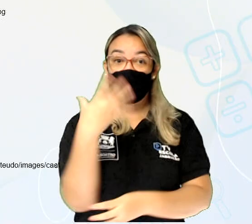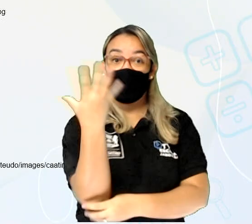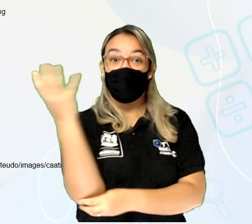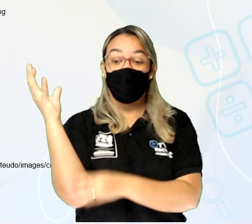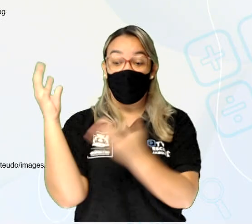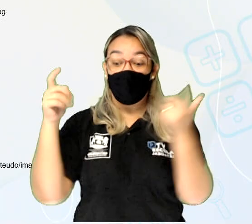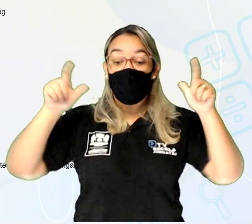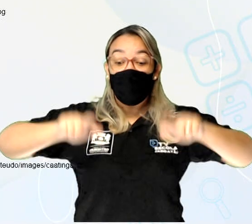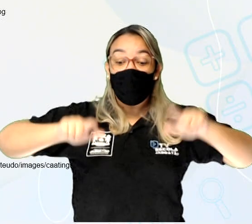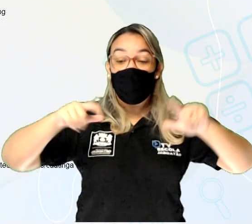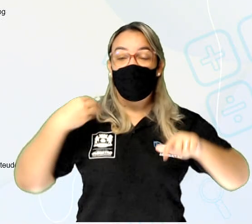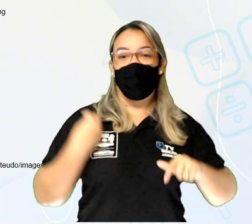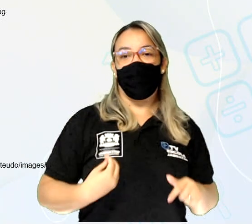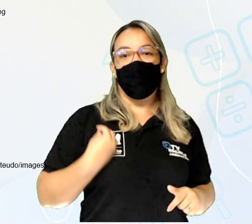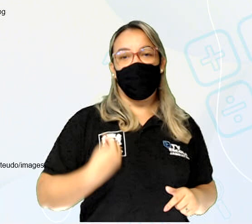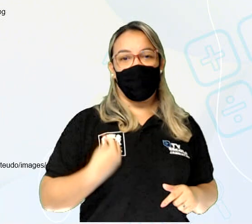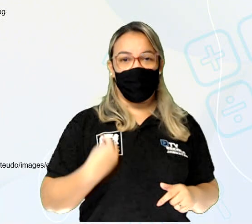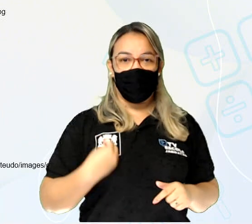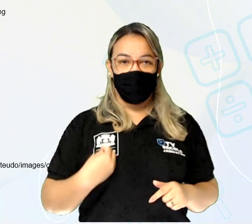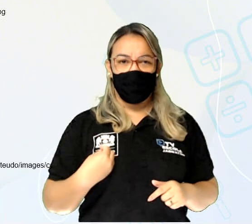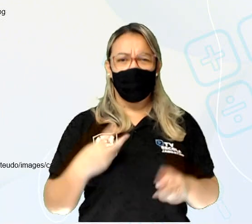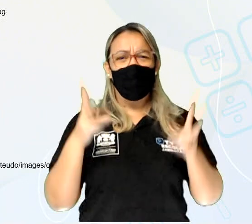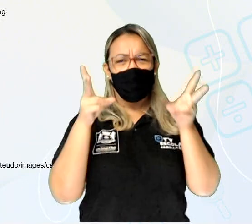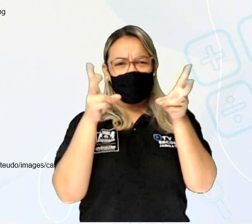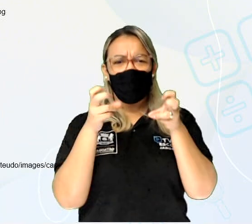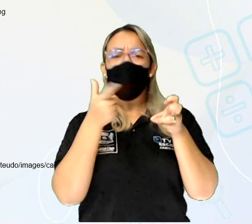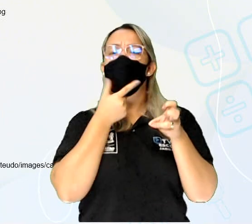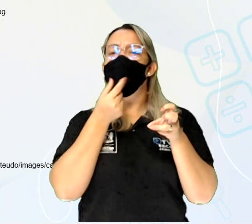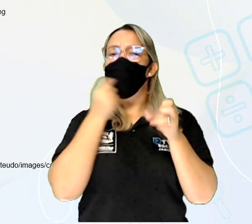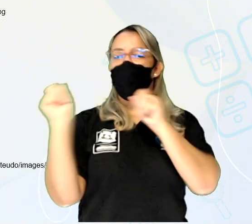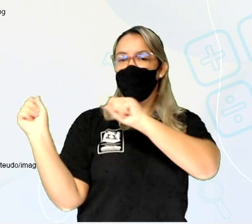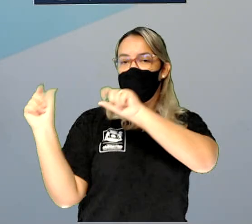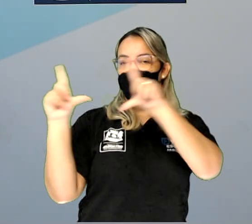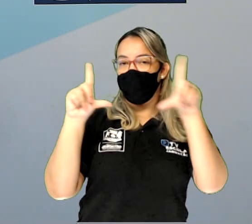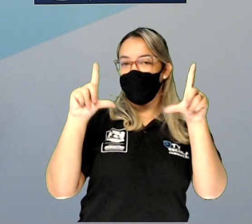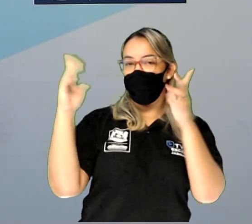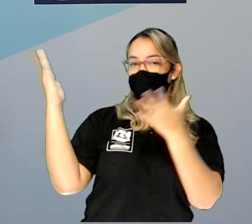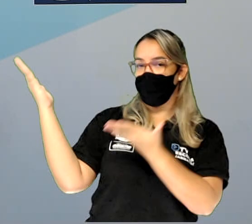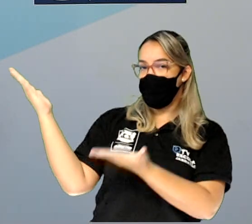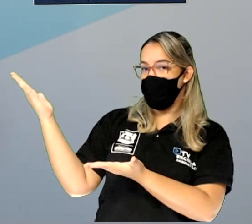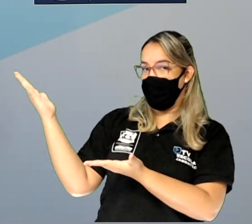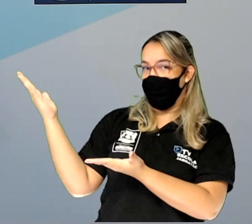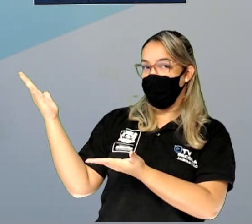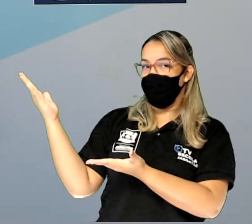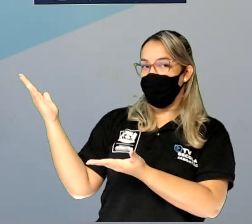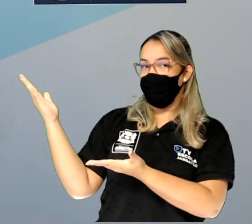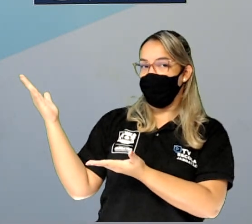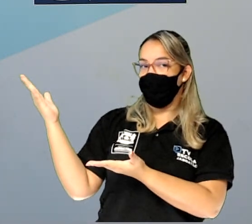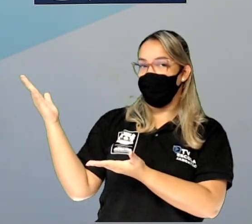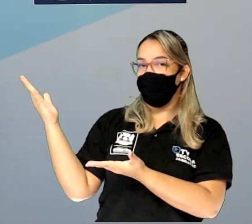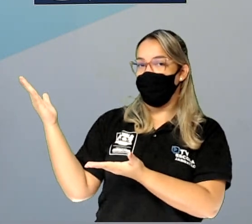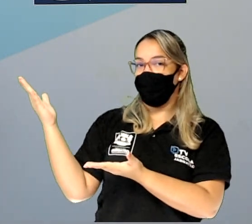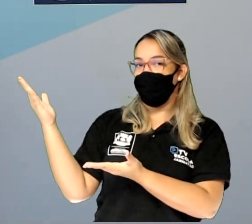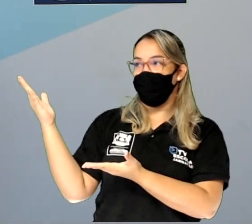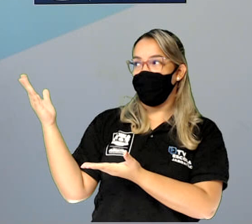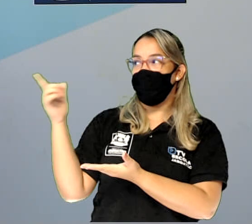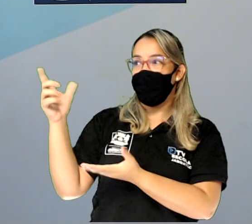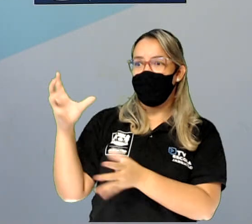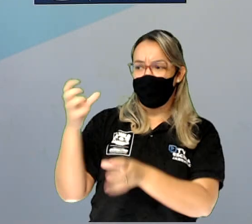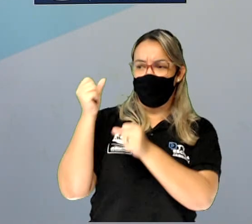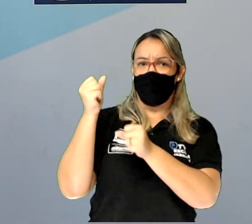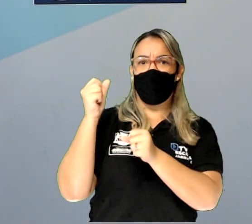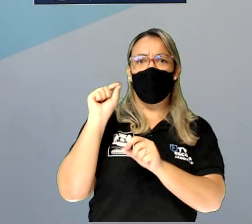que vivem. Olha só, esse rapaz aqui, ele está segurando um graveto, tá? E nesse graveto tem um